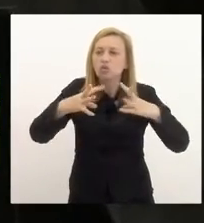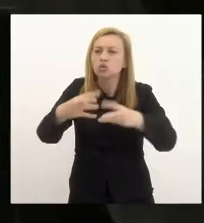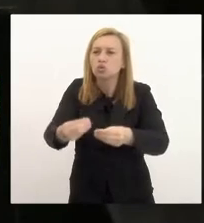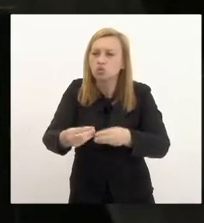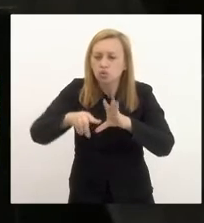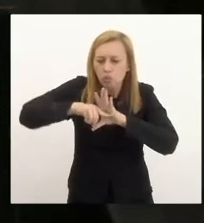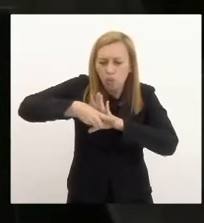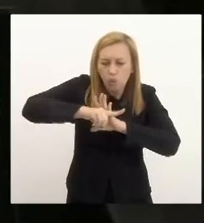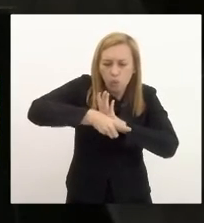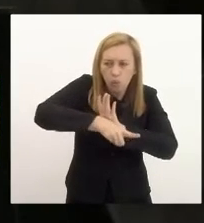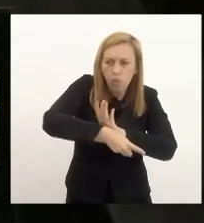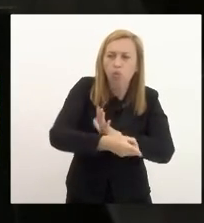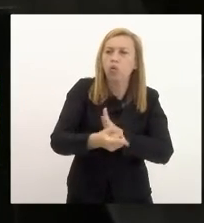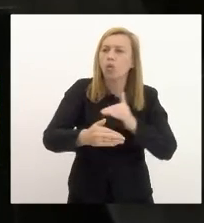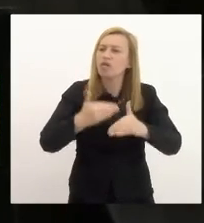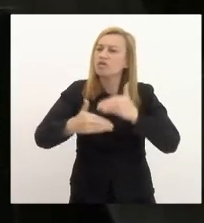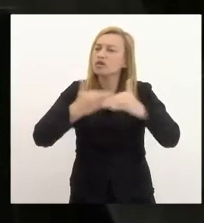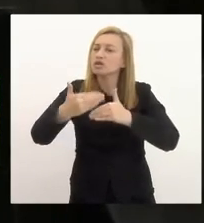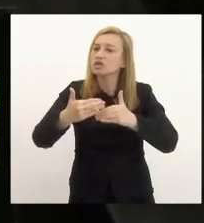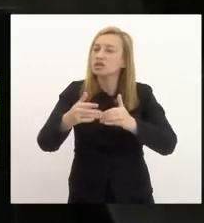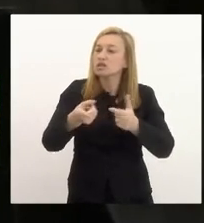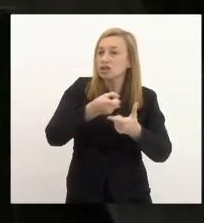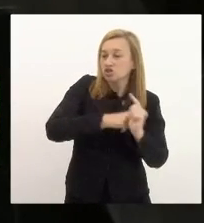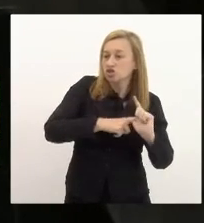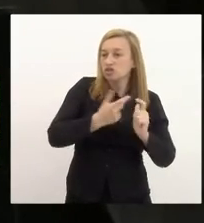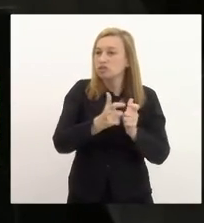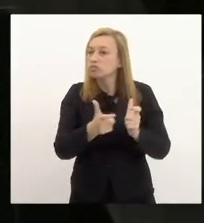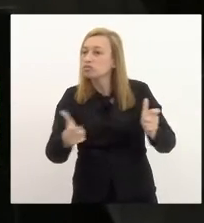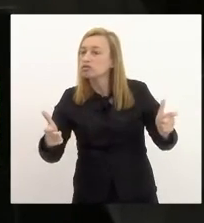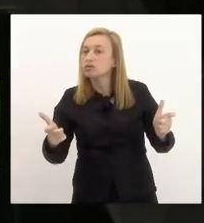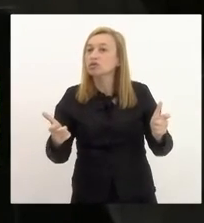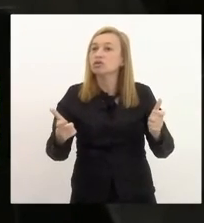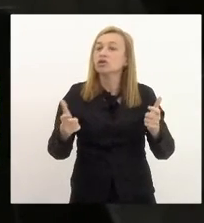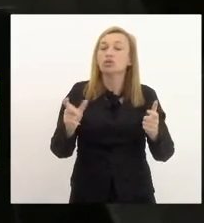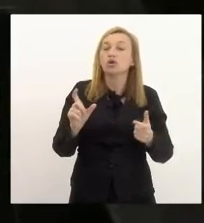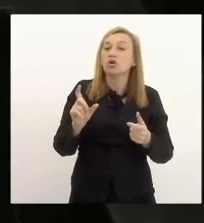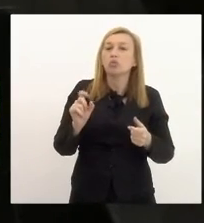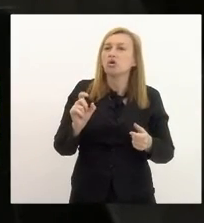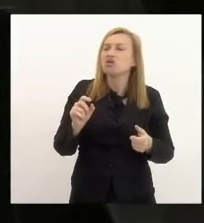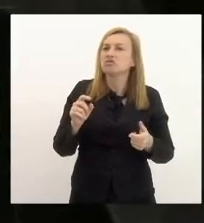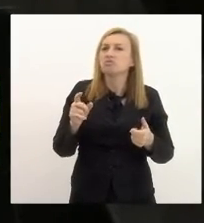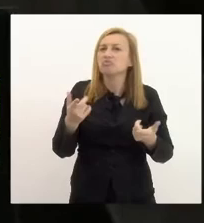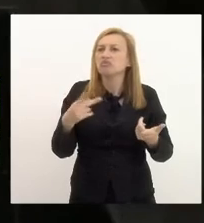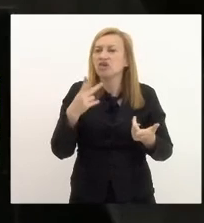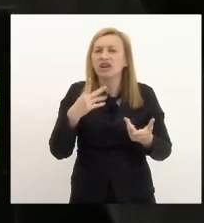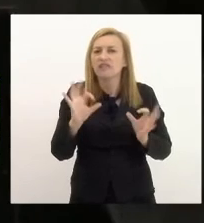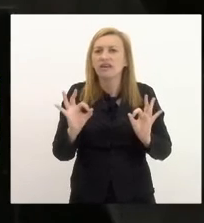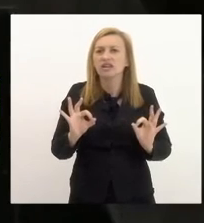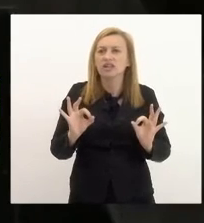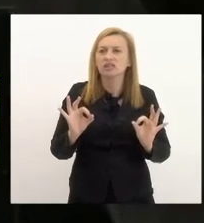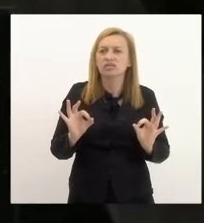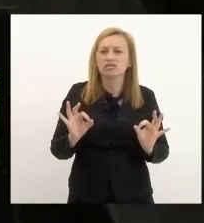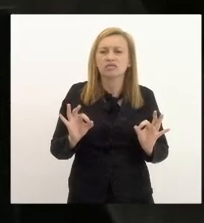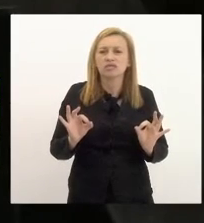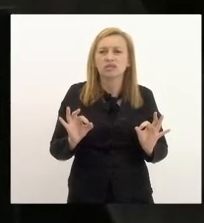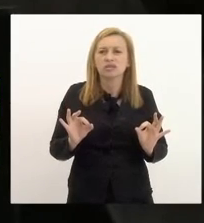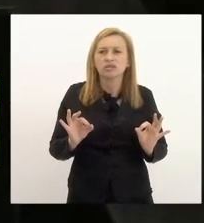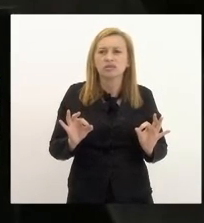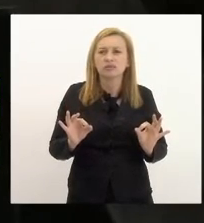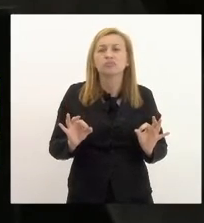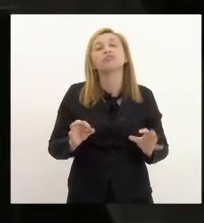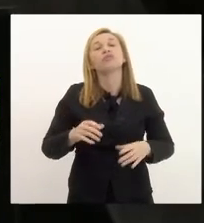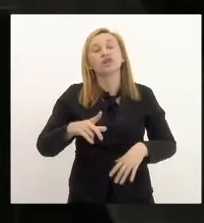secretário Nelson Rocha a evolução dessa dívida longo do regime que que isso não é mencionado tem que ter colar de contas não é acionada vai ter que ser tease